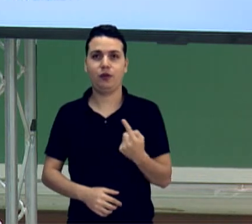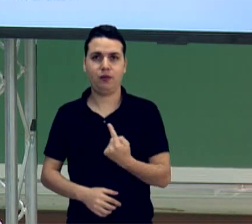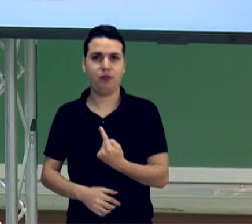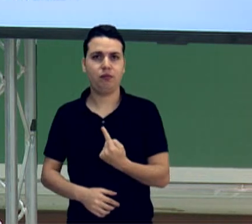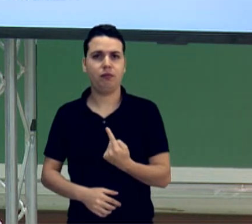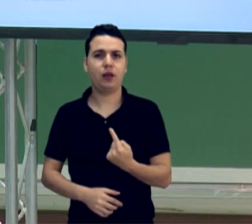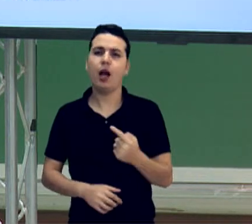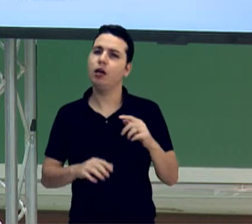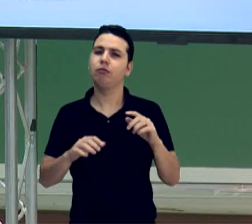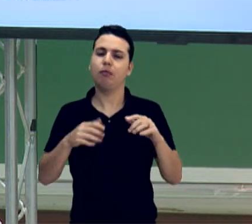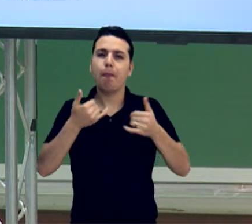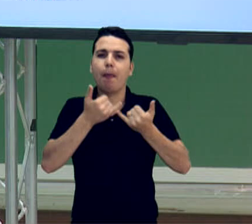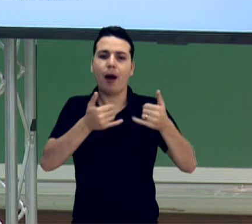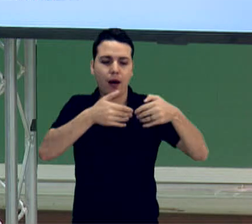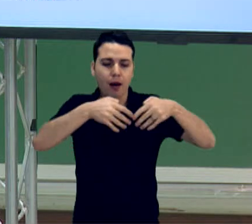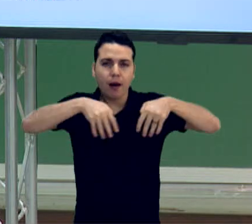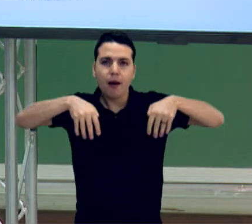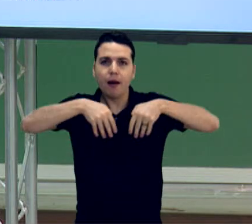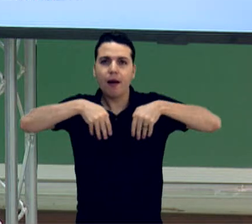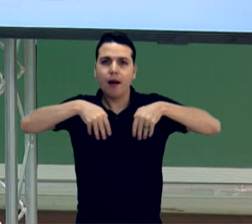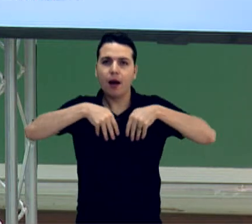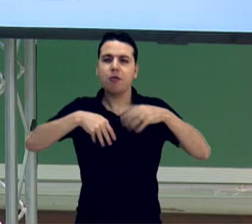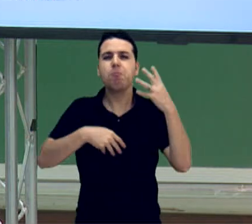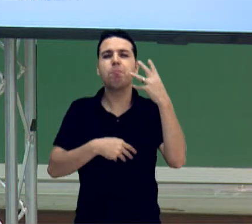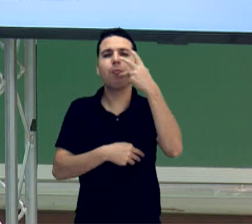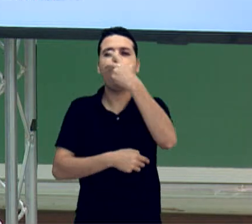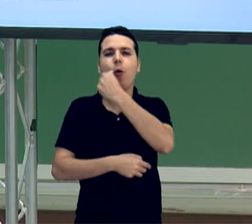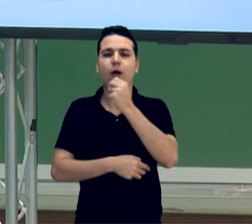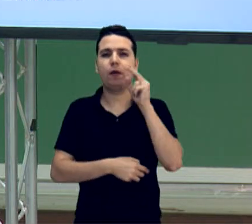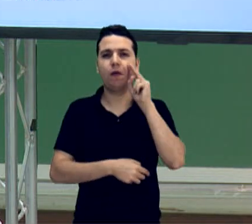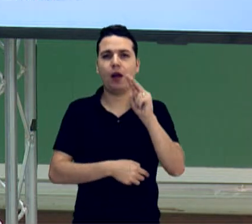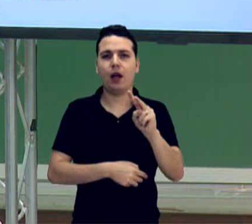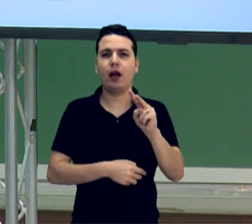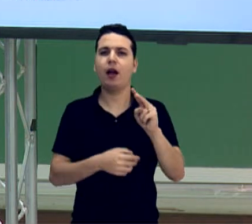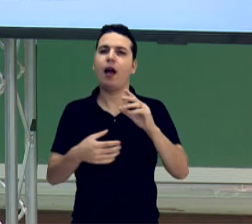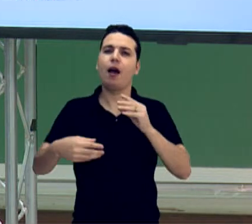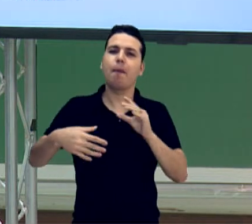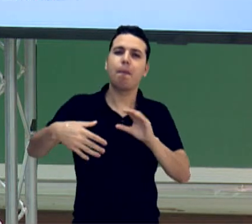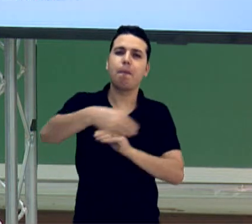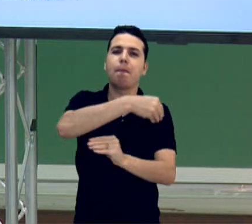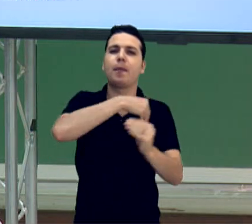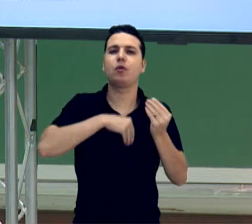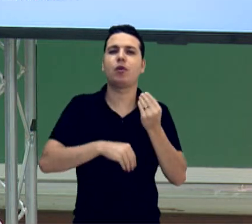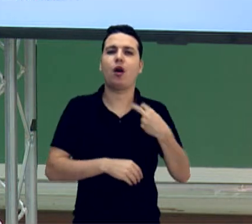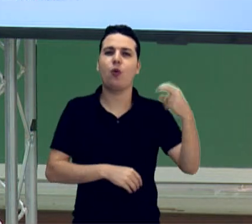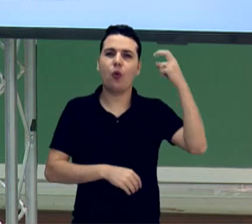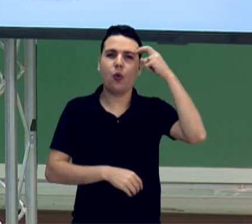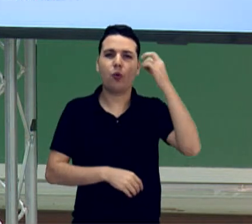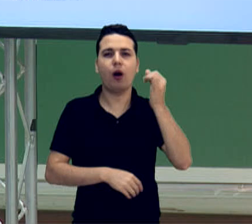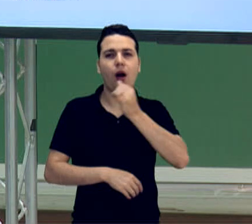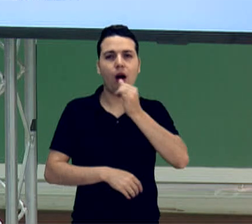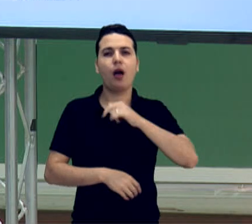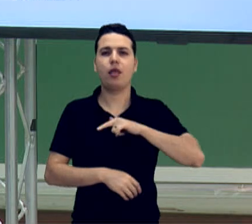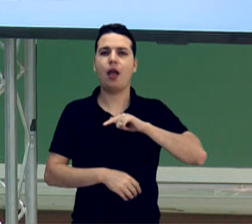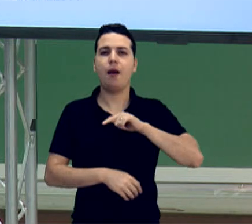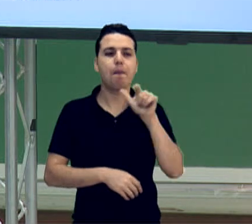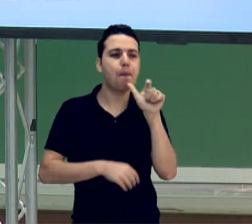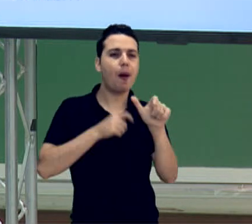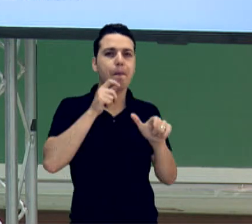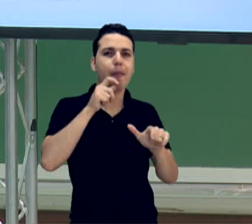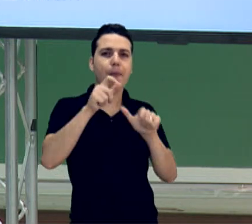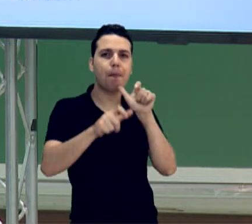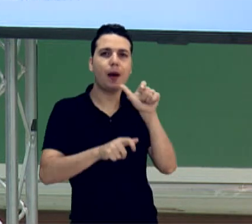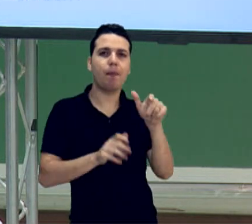de ver, tá? E tem, junto com a cultura italiana, tem umas palavras em italiano, então são